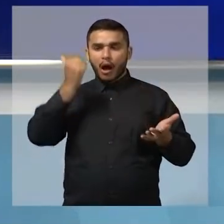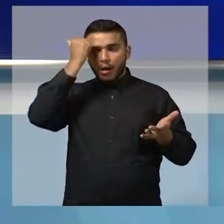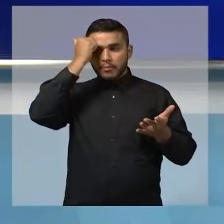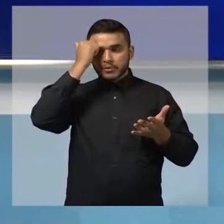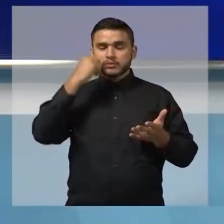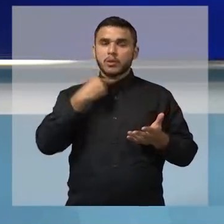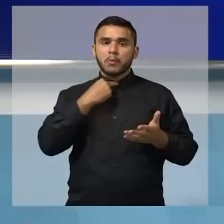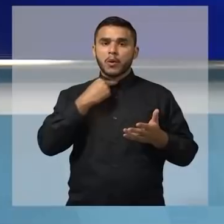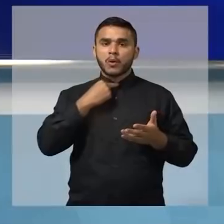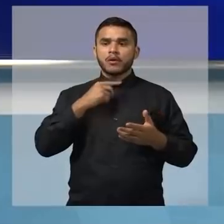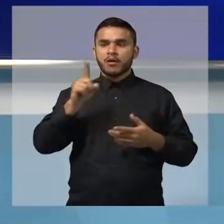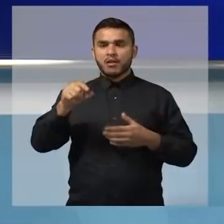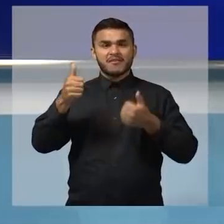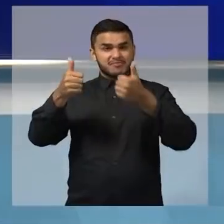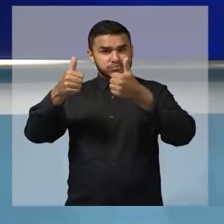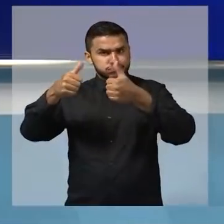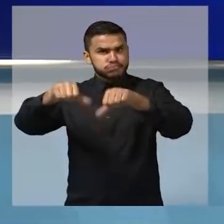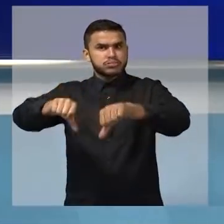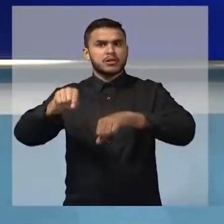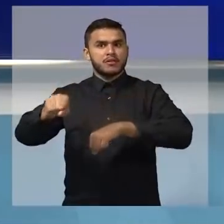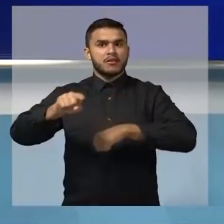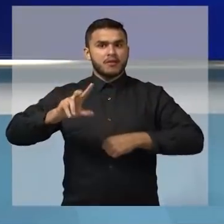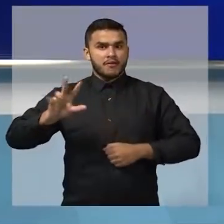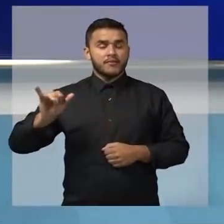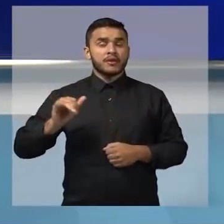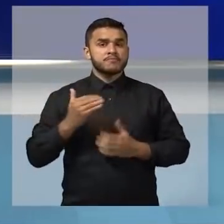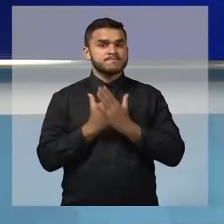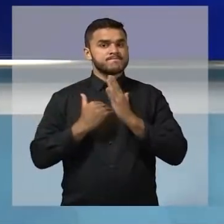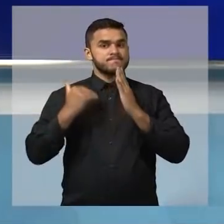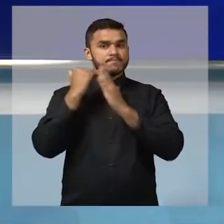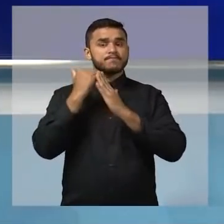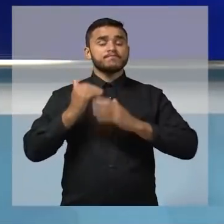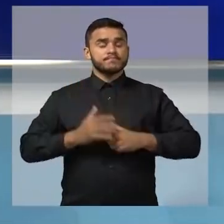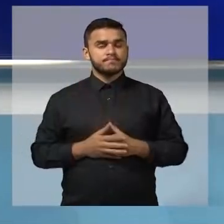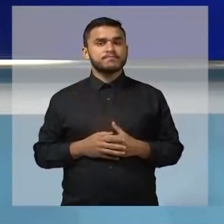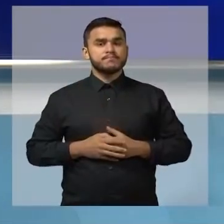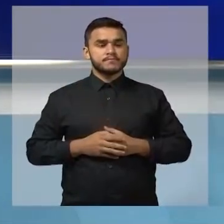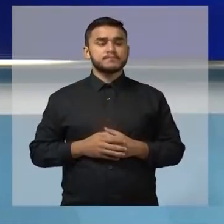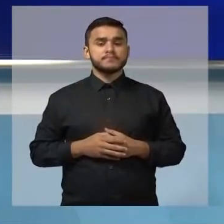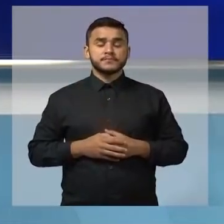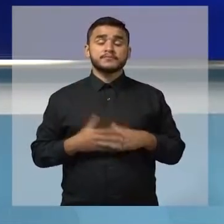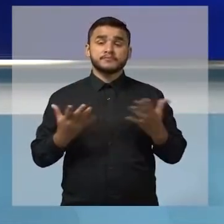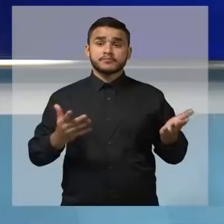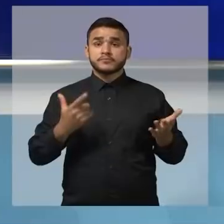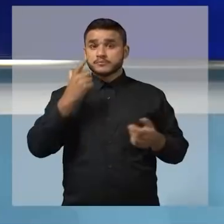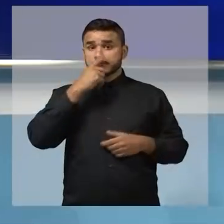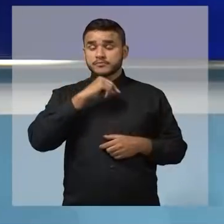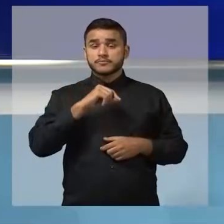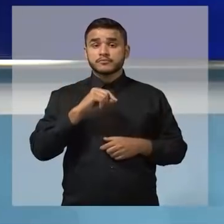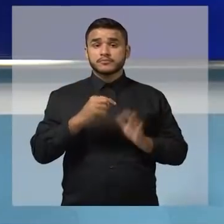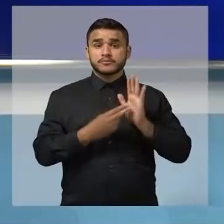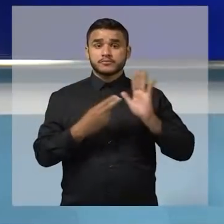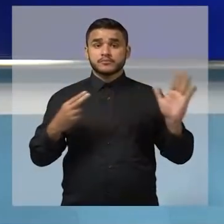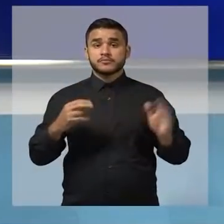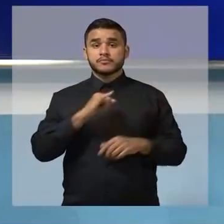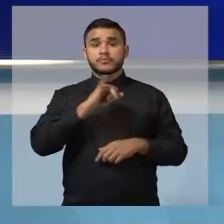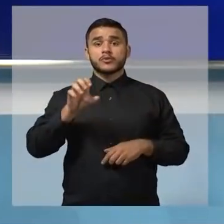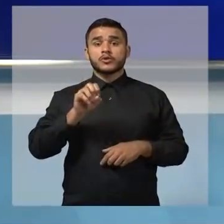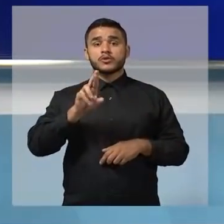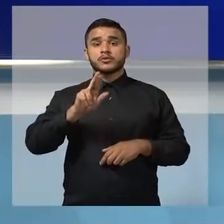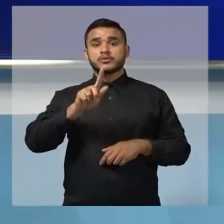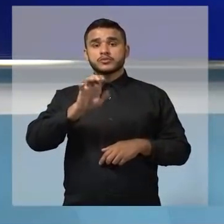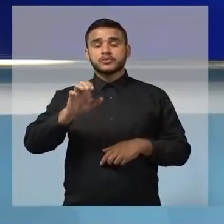que o próprio ilícito, muitas vezes. Isso quem disse foi Jorge Cristóvão Lichtenberg,